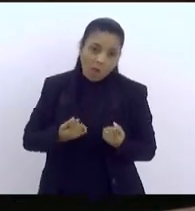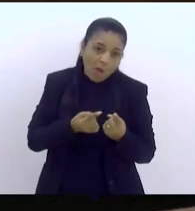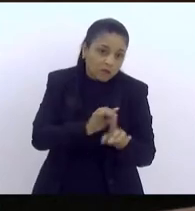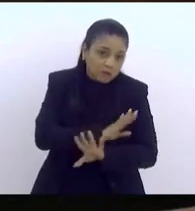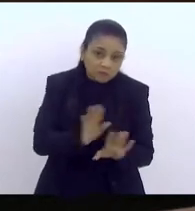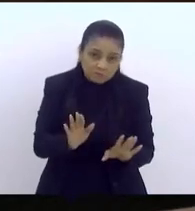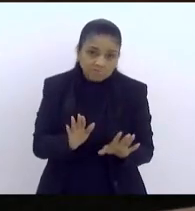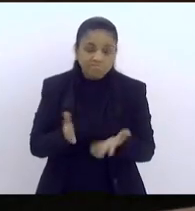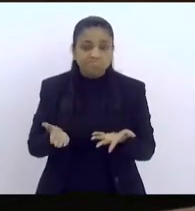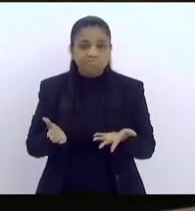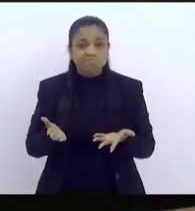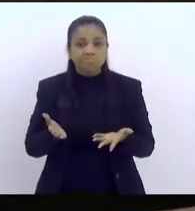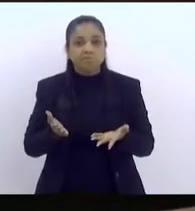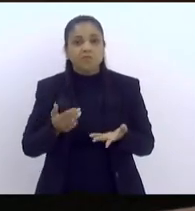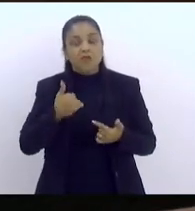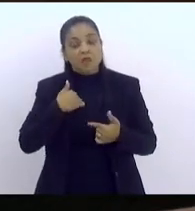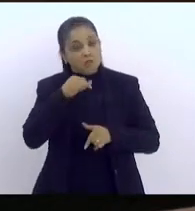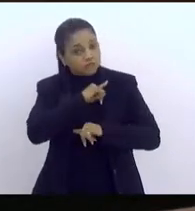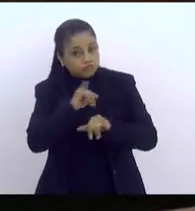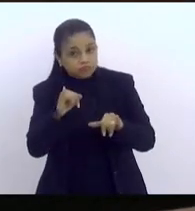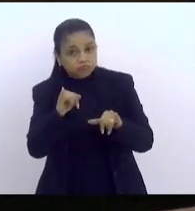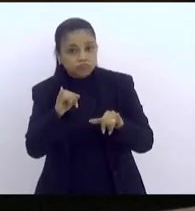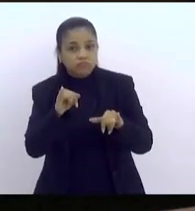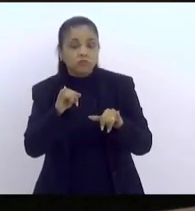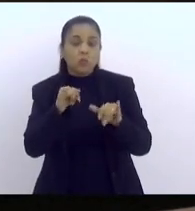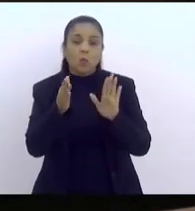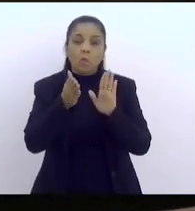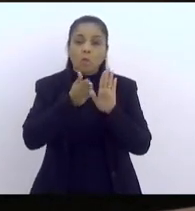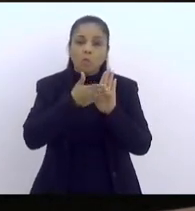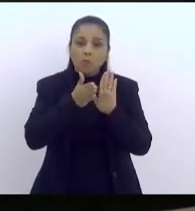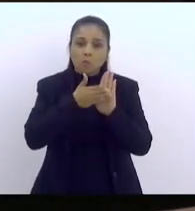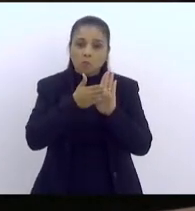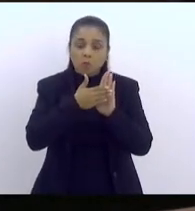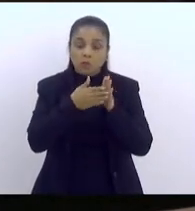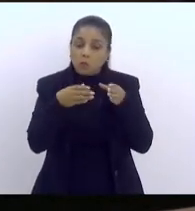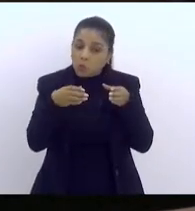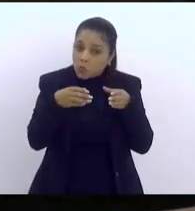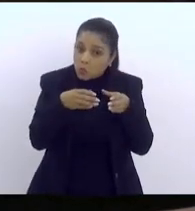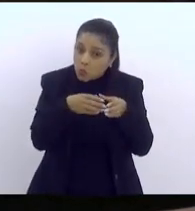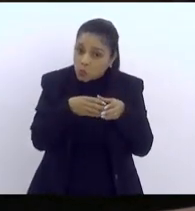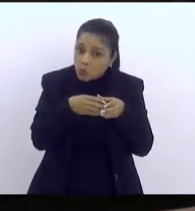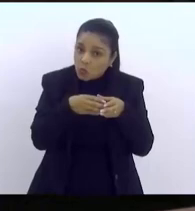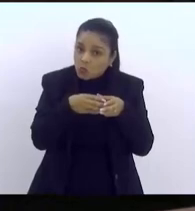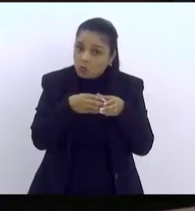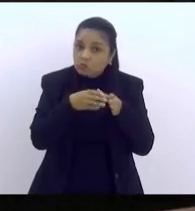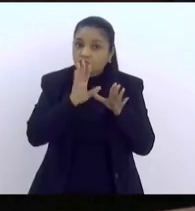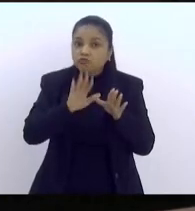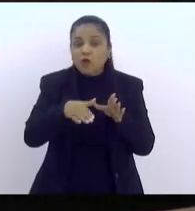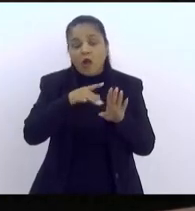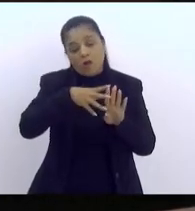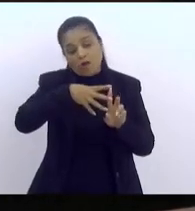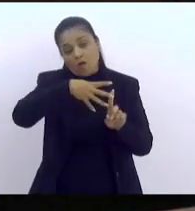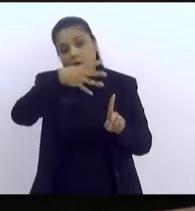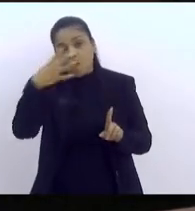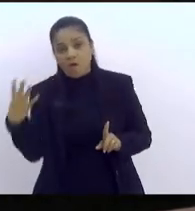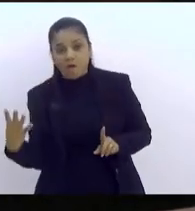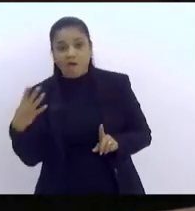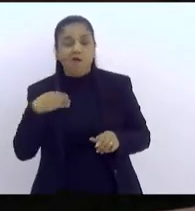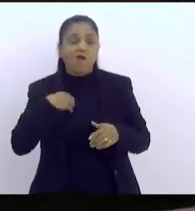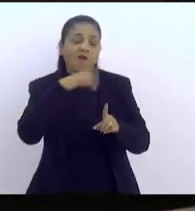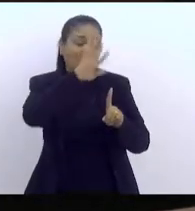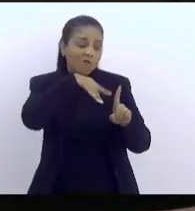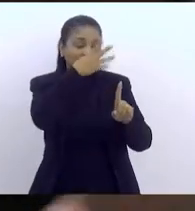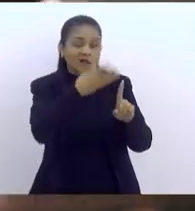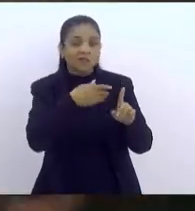E dizer que eu estou propondo algo para um grupo que já foi homenageado várias vezes aqui na Assembleia,